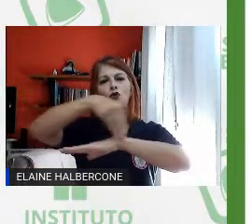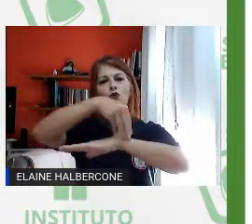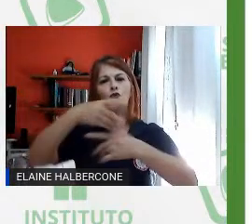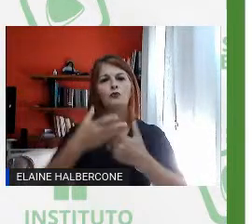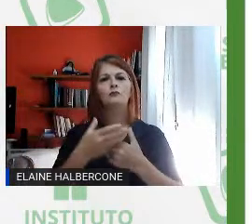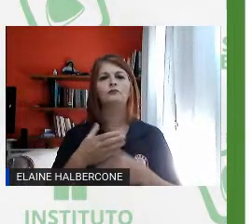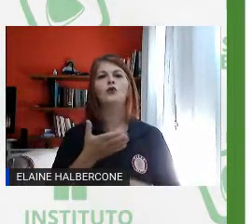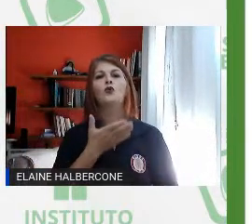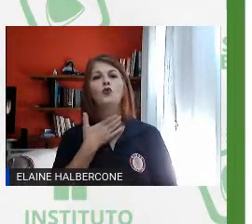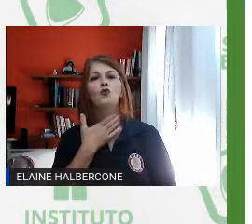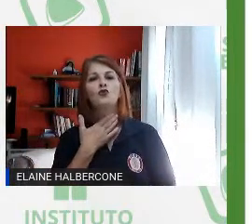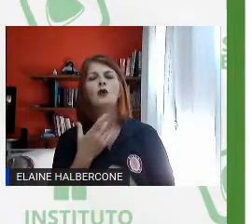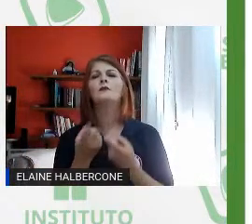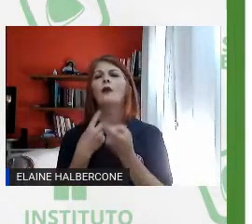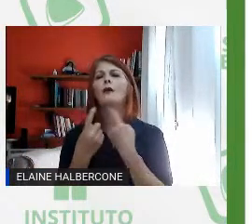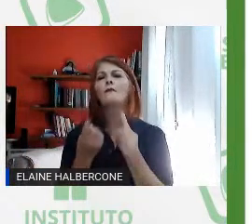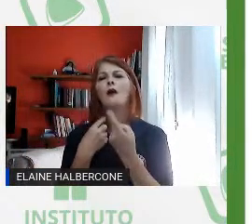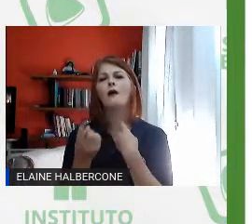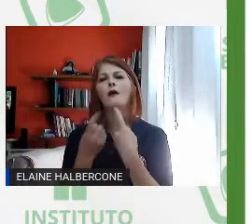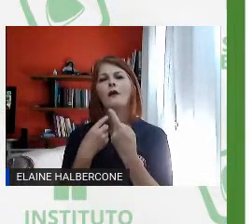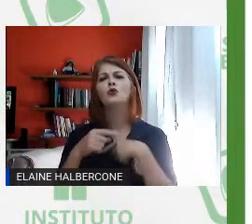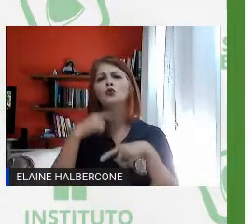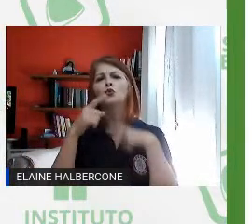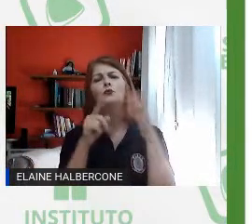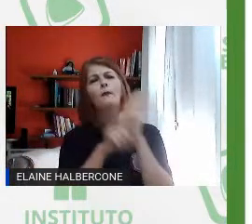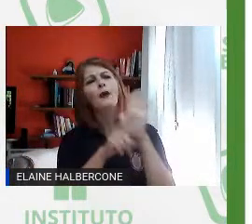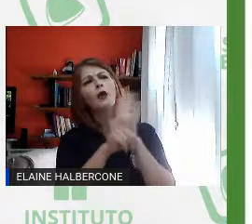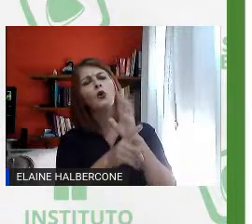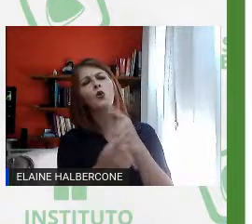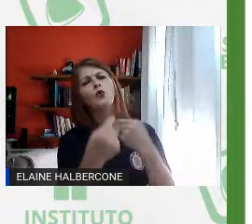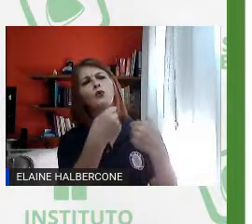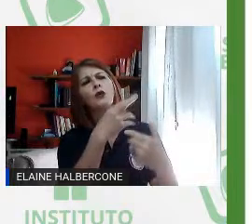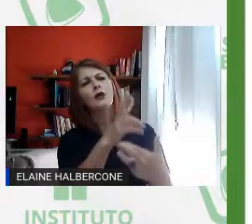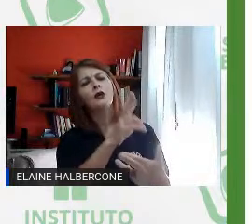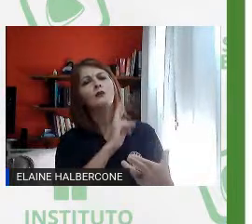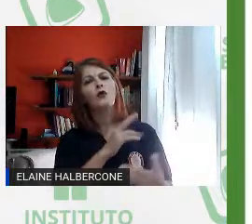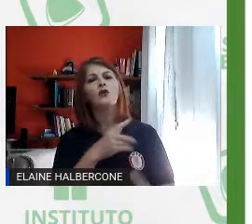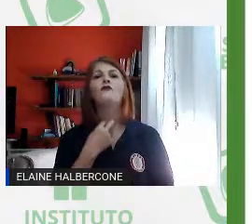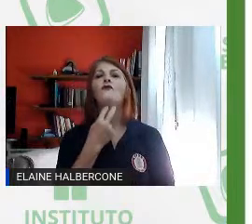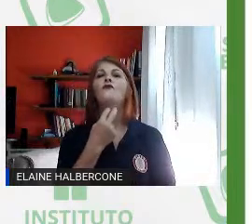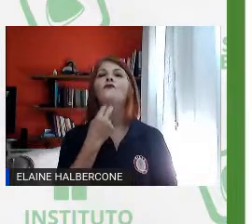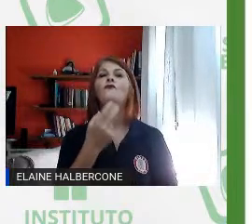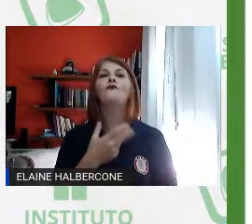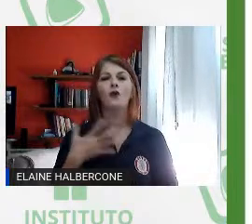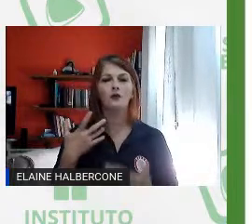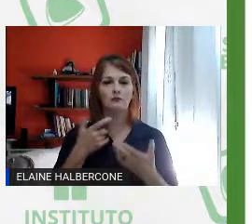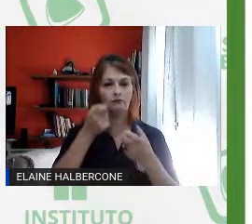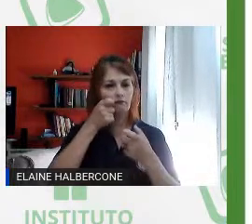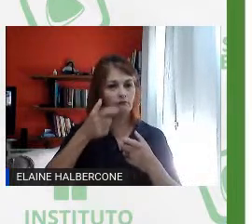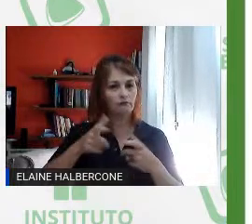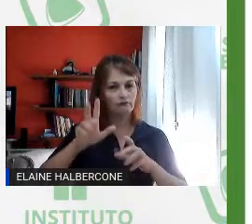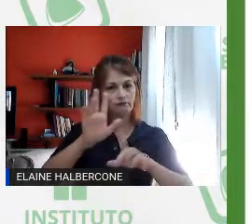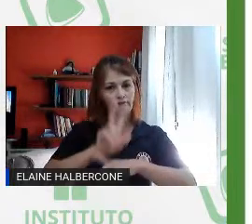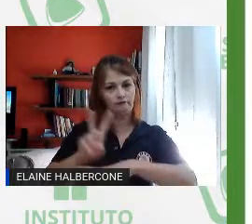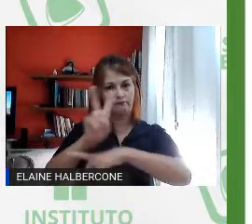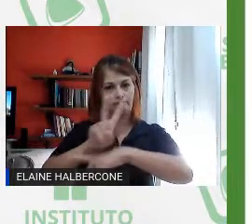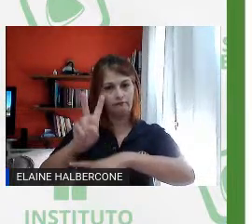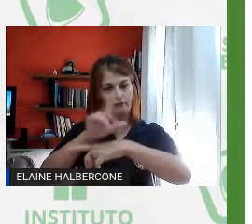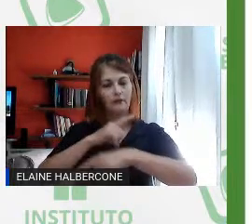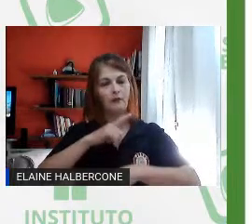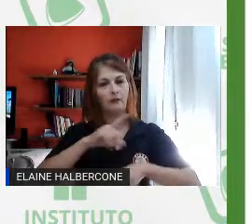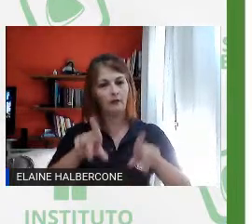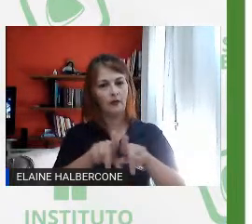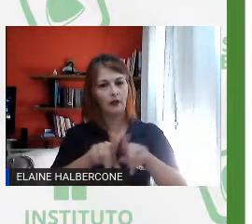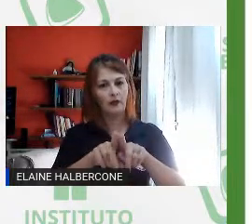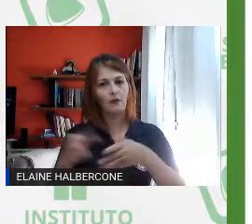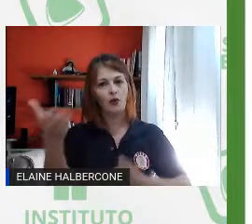a qual eles conversam, mandam dúvidas, e tem um canal de voz, sendo que a gente consegue conversar e eu posso compartilhar minha tela para